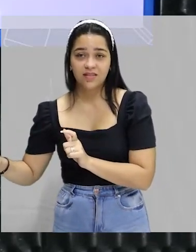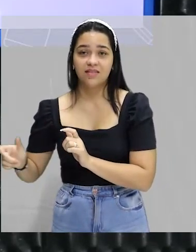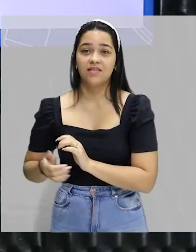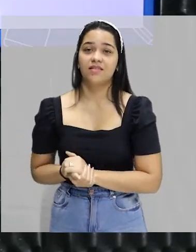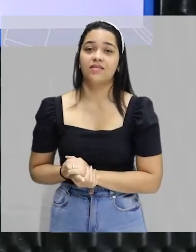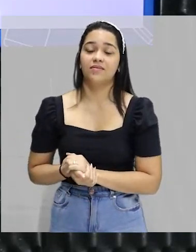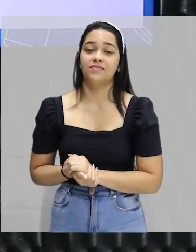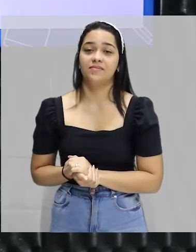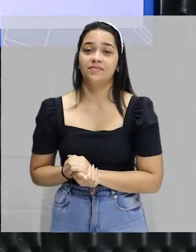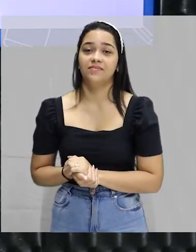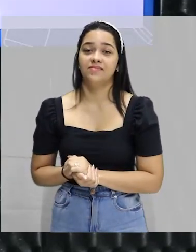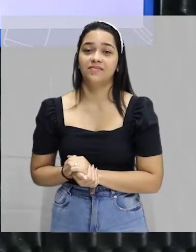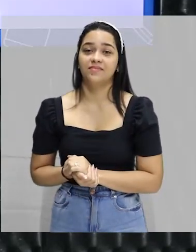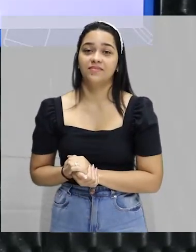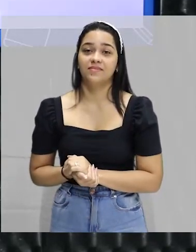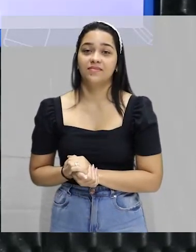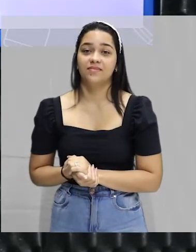taranã.